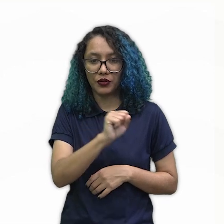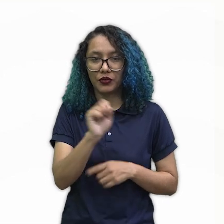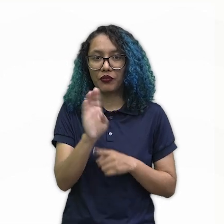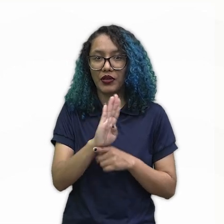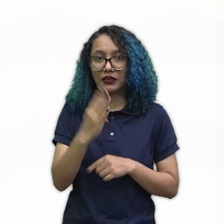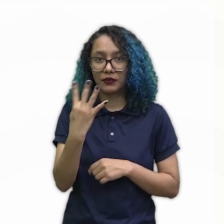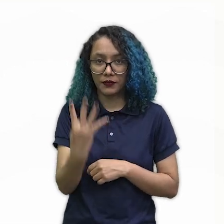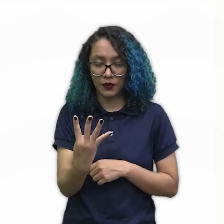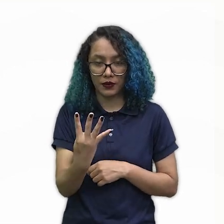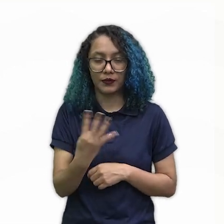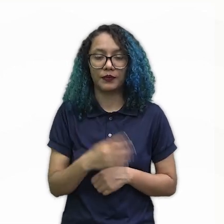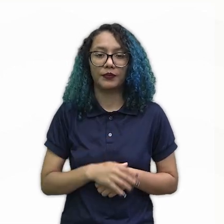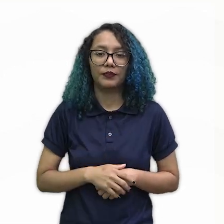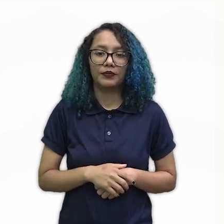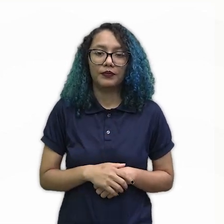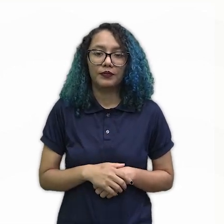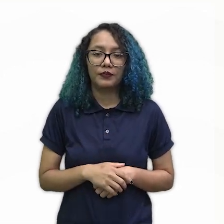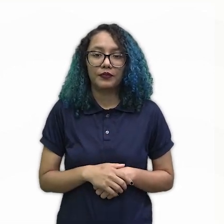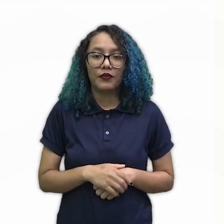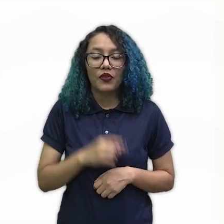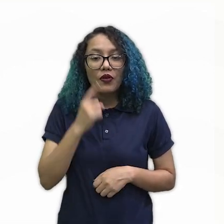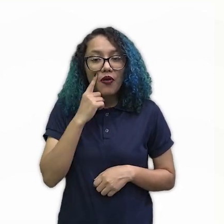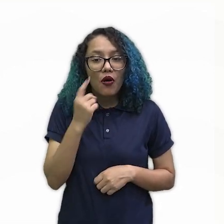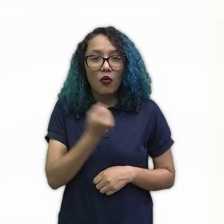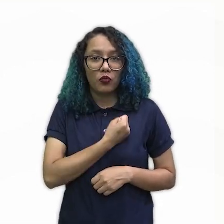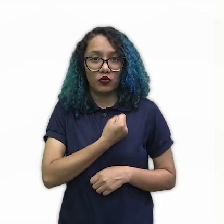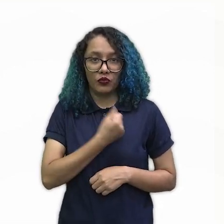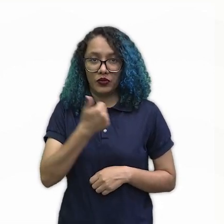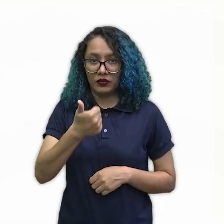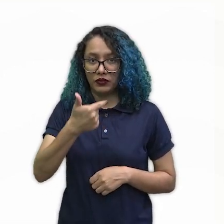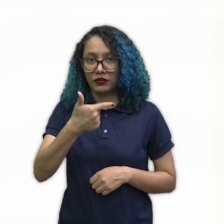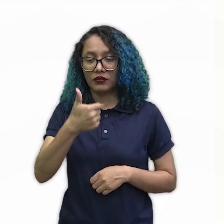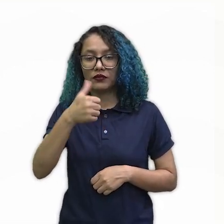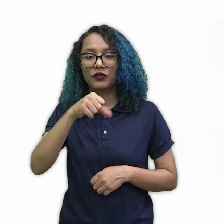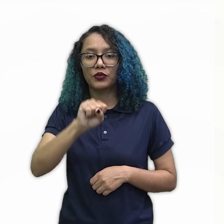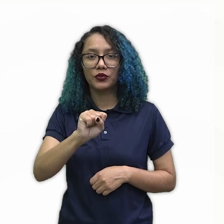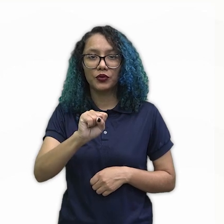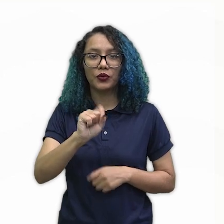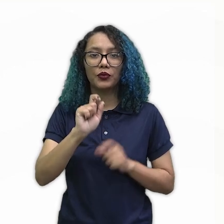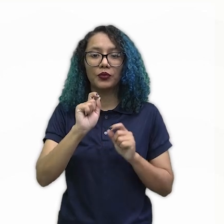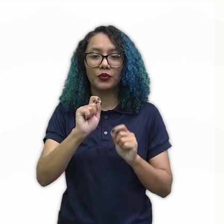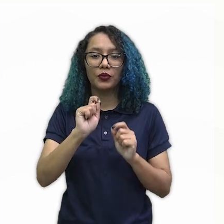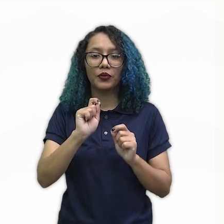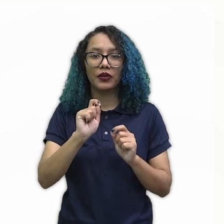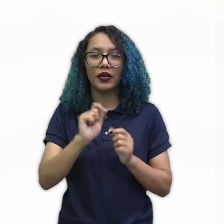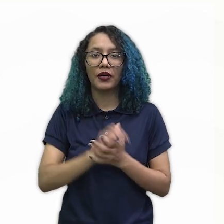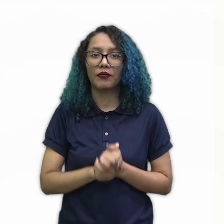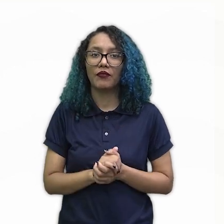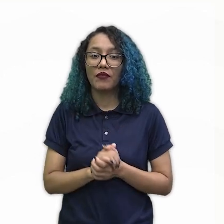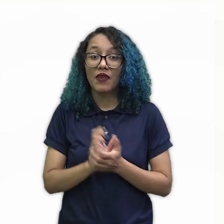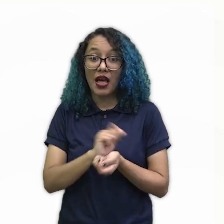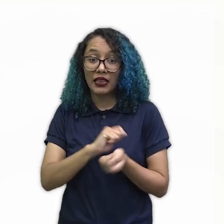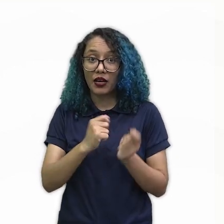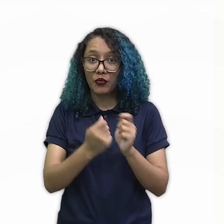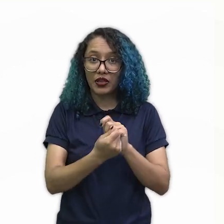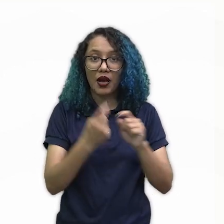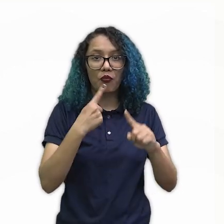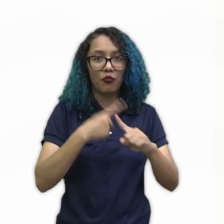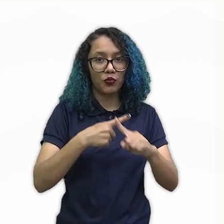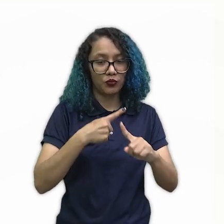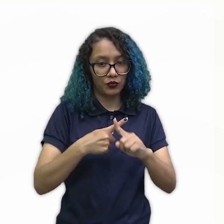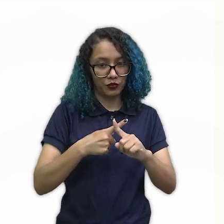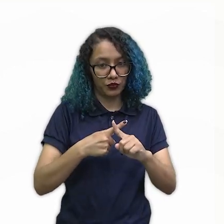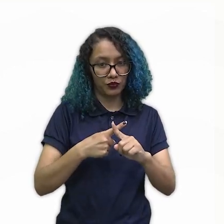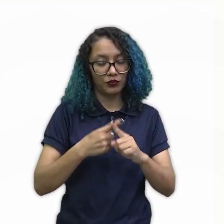de 128 na base 4, vamos pegar esse 128 aqui e vamos escrever como uma multiplicação.